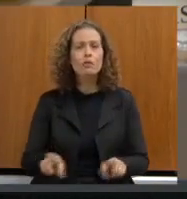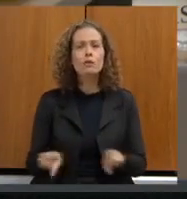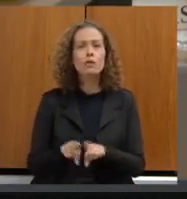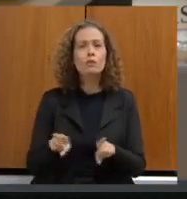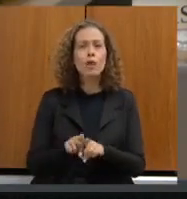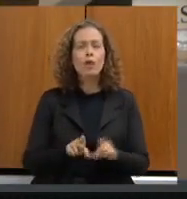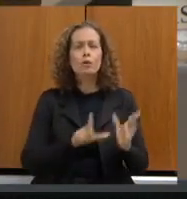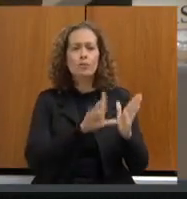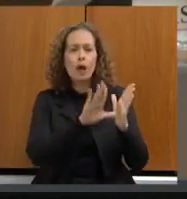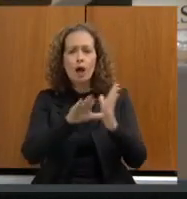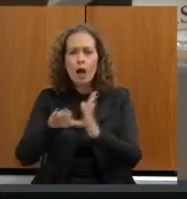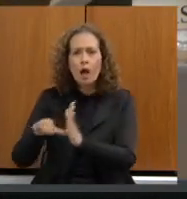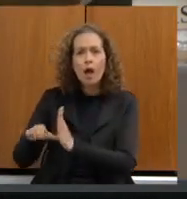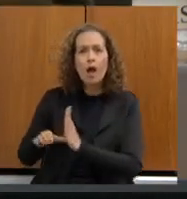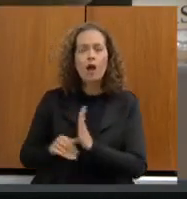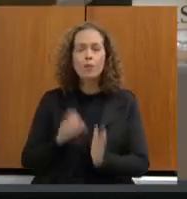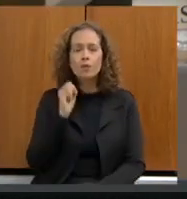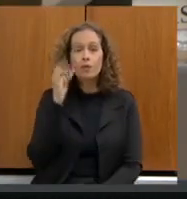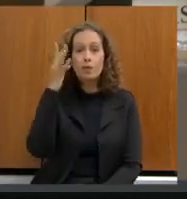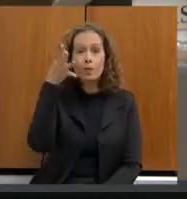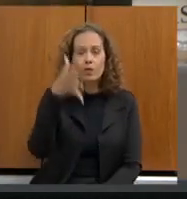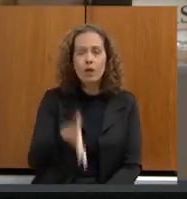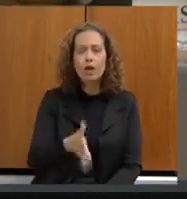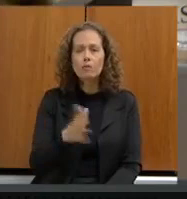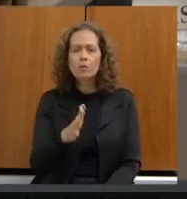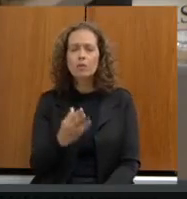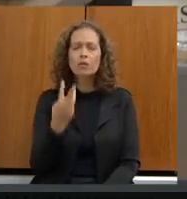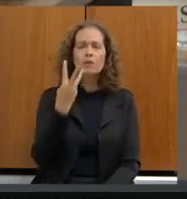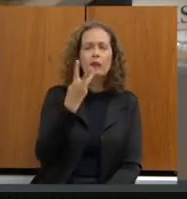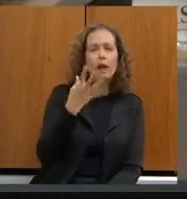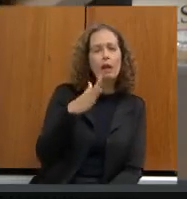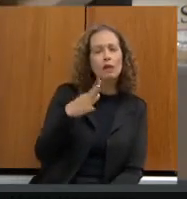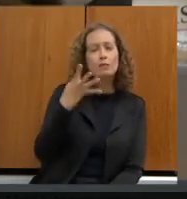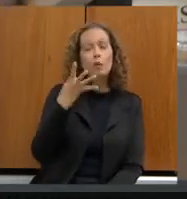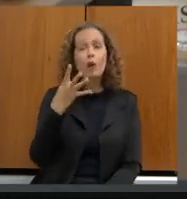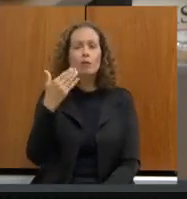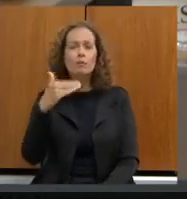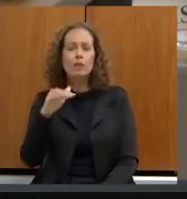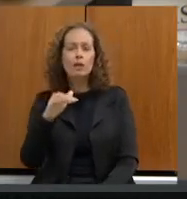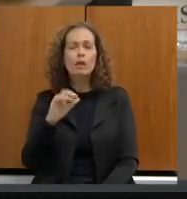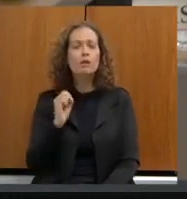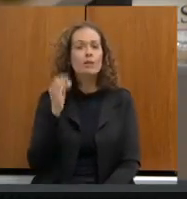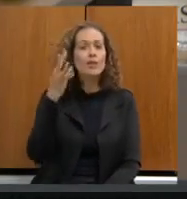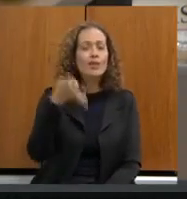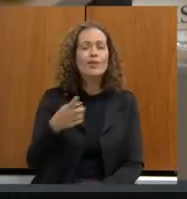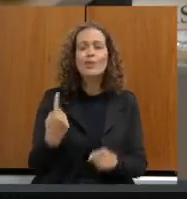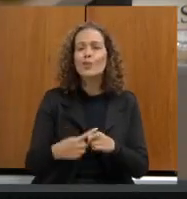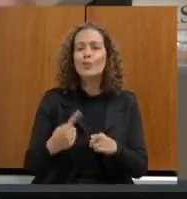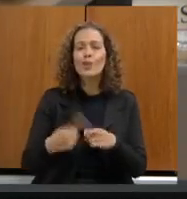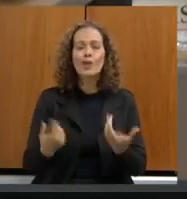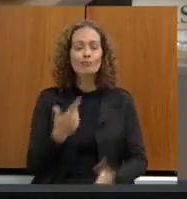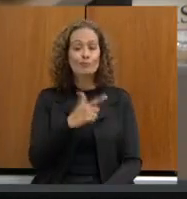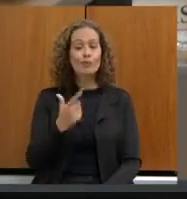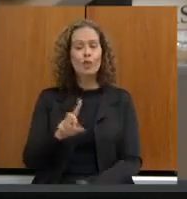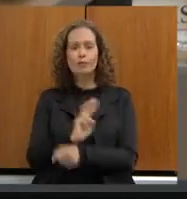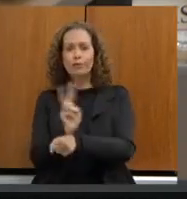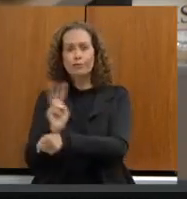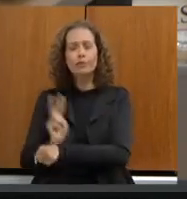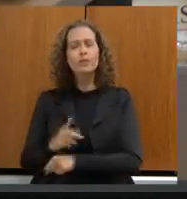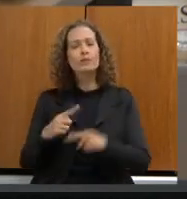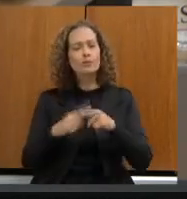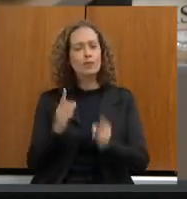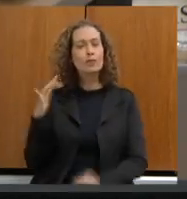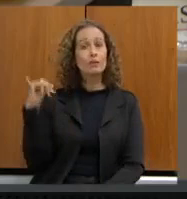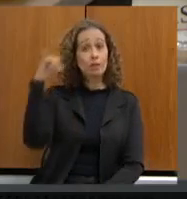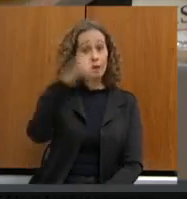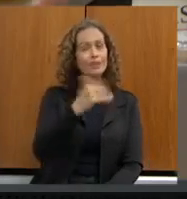das madrugadas eles assalto ali ent4e entre 3 e 4 e 6 da manhã porque sabe e não vai chegar o recurso com essas adorado já